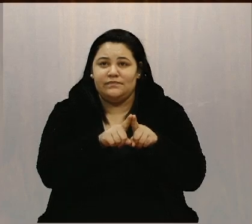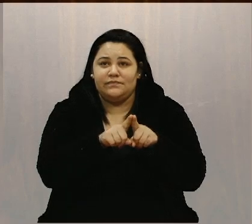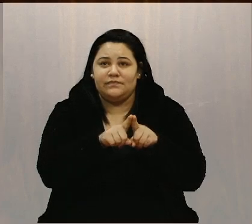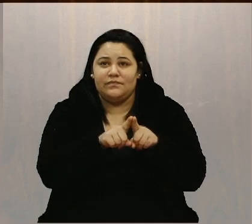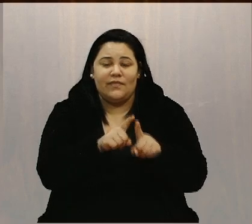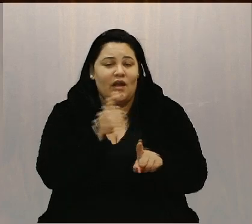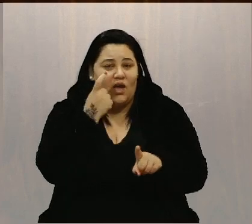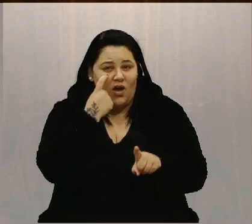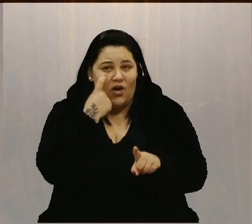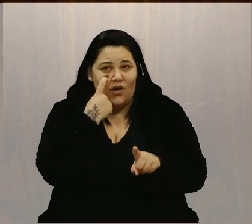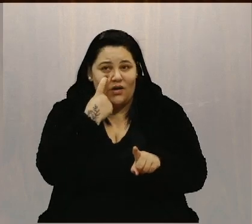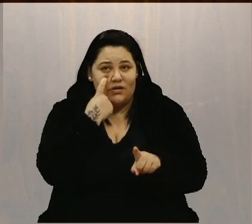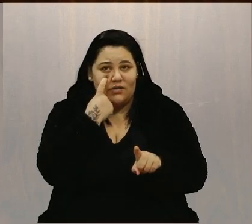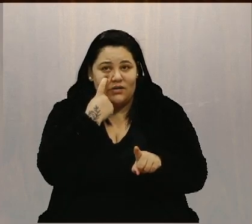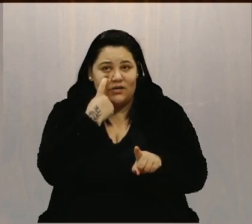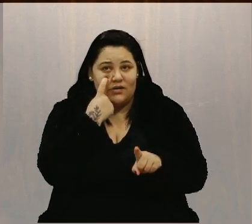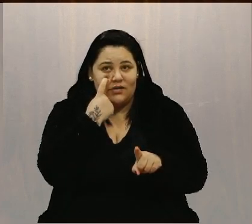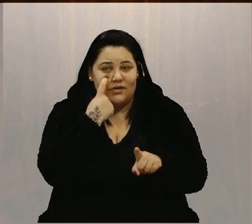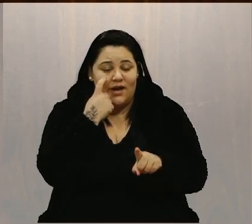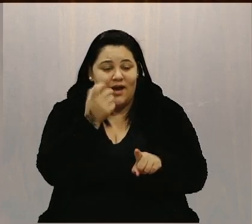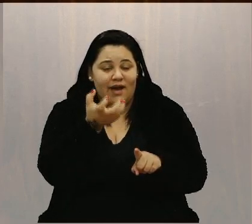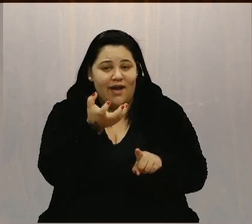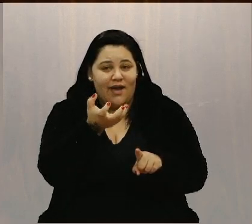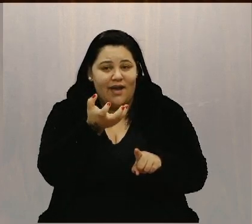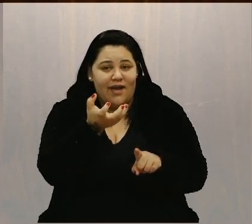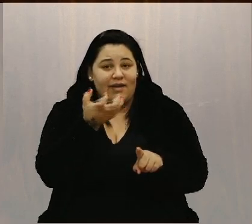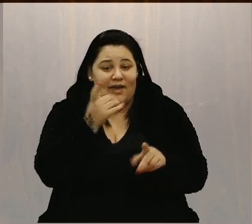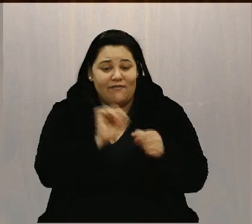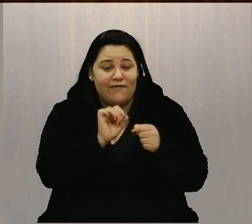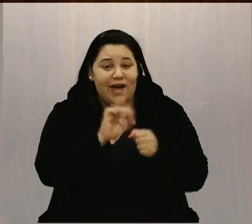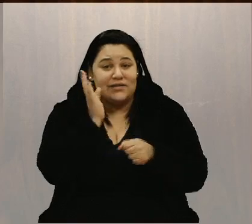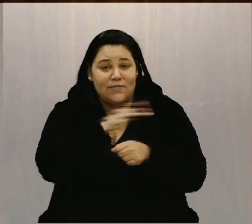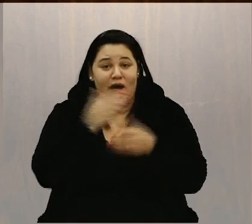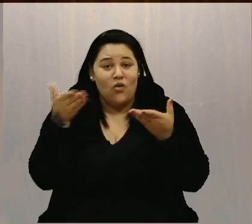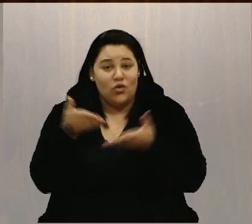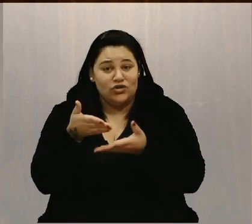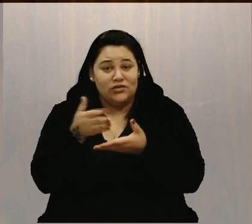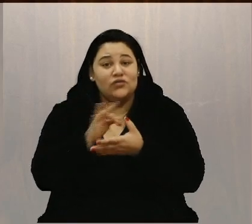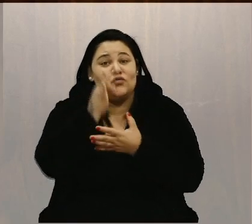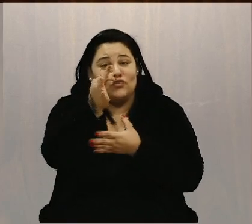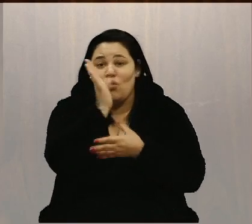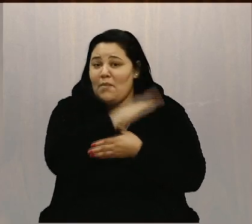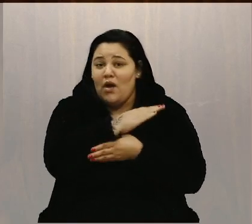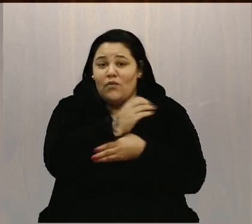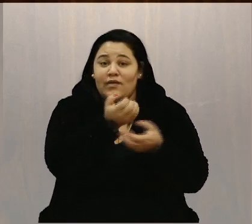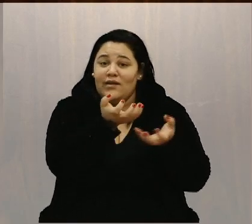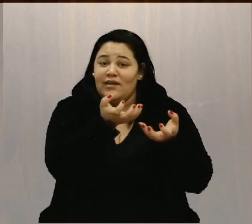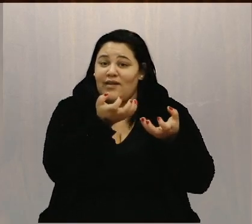quem planta ventos, colhe tempestades. E como o senhor disse, quem planta flor, colhe flor.